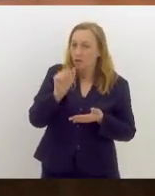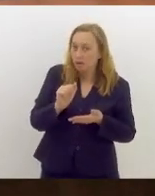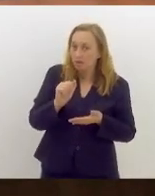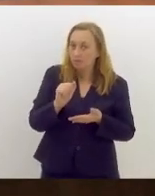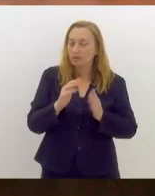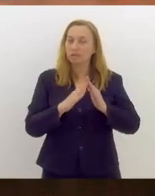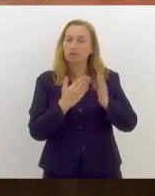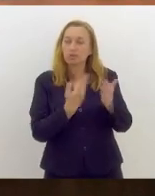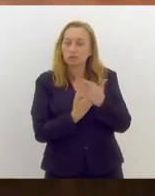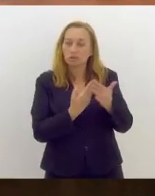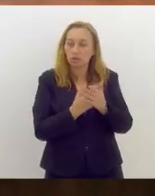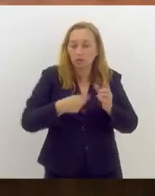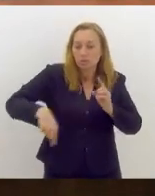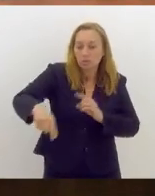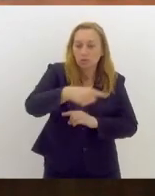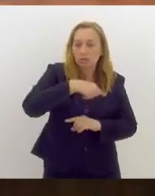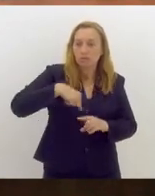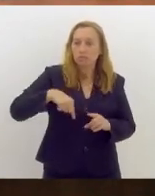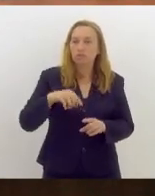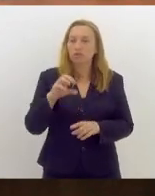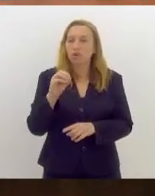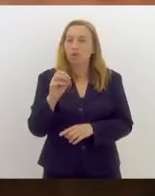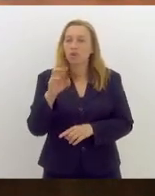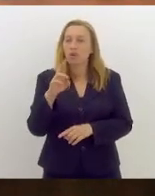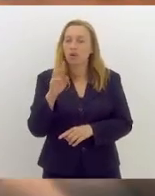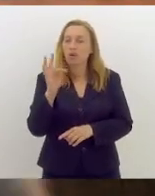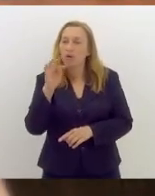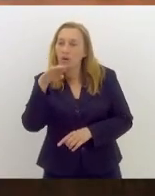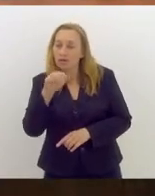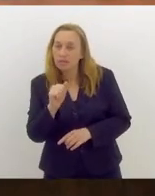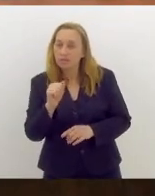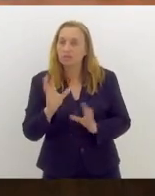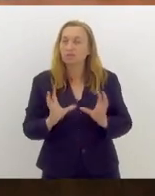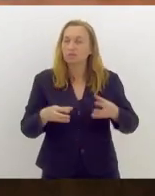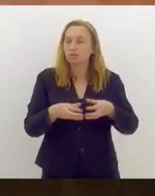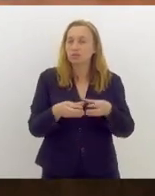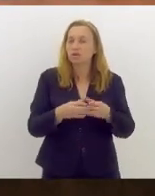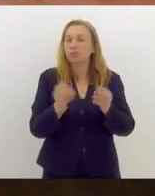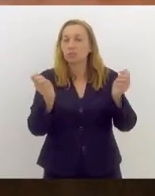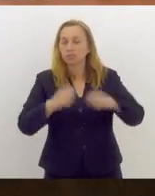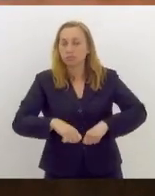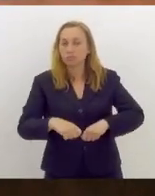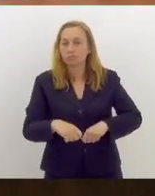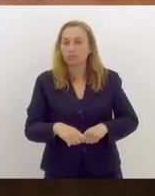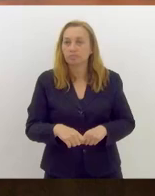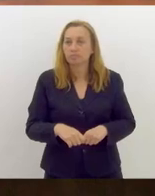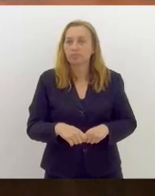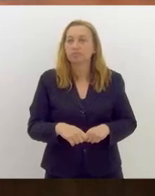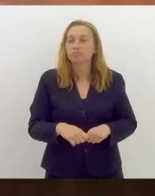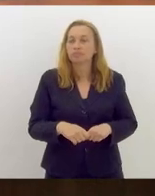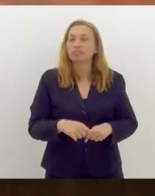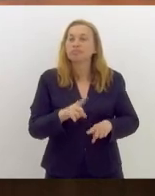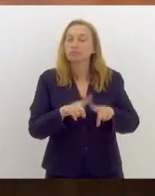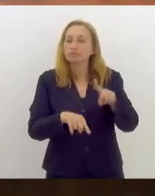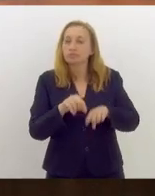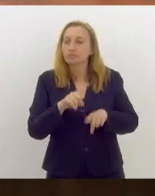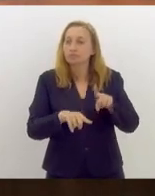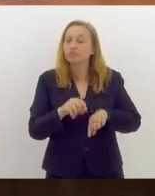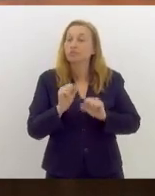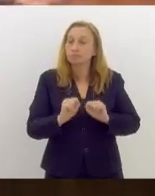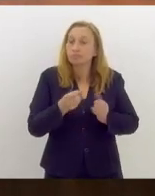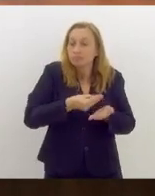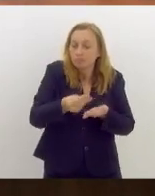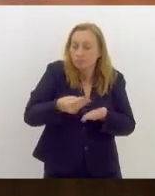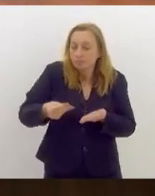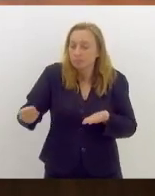estimular no entorno das escolas as hortas comunitárias o projeto Inclusive a possibilidade de que o produto dessa compostagem possa ser